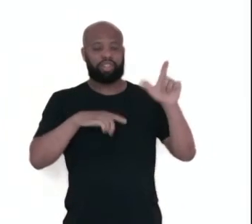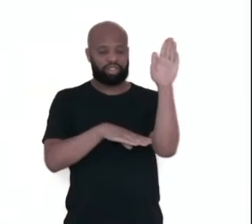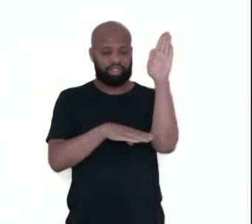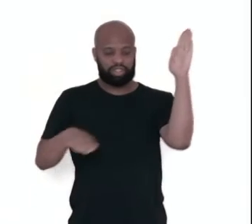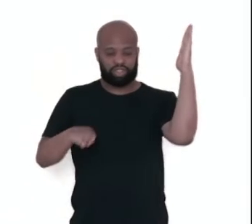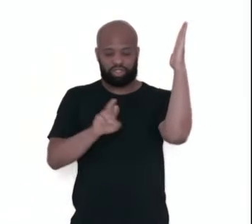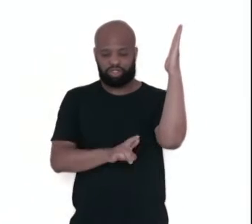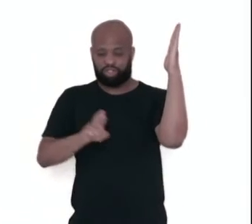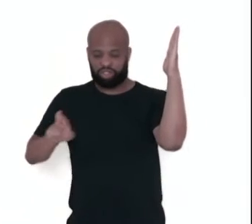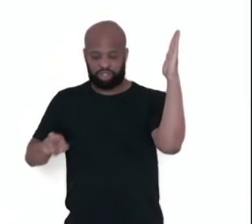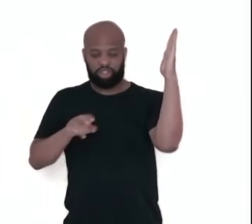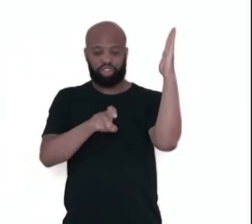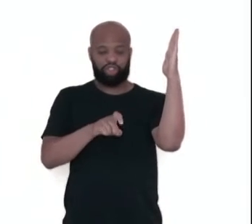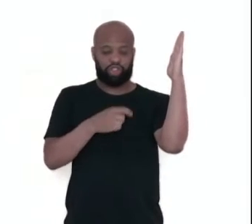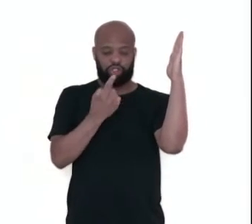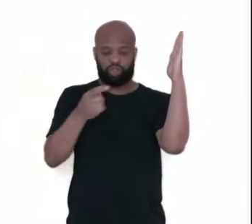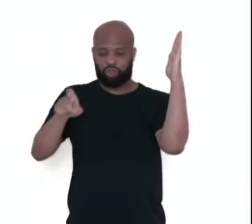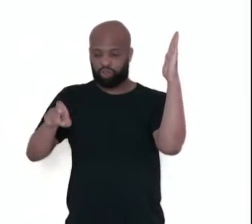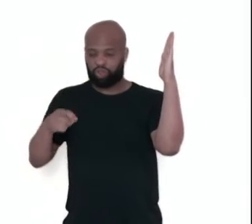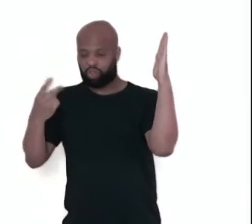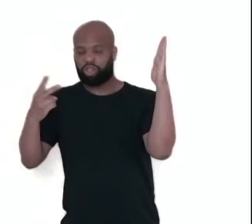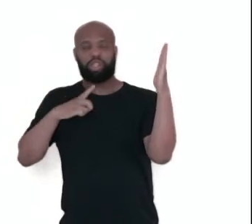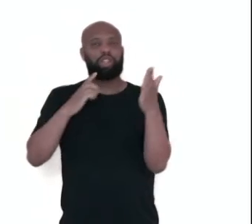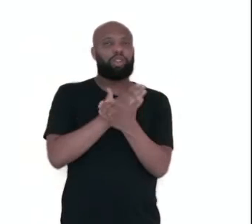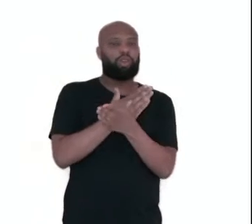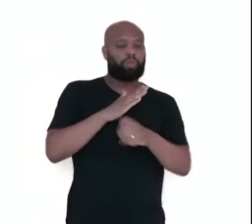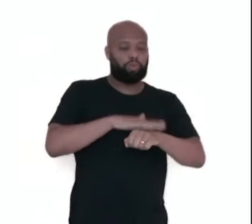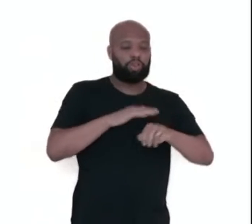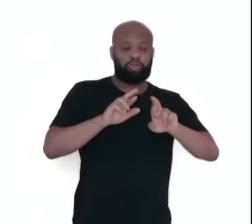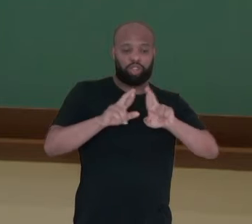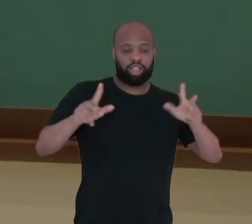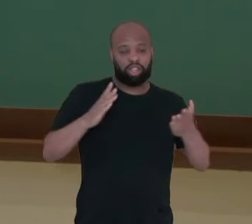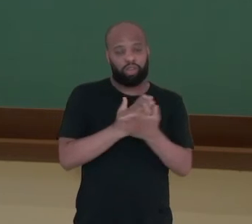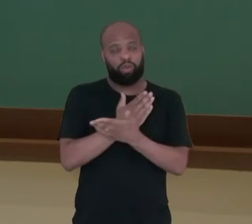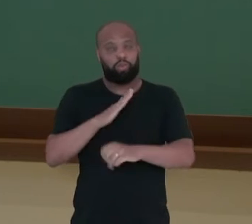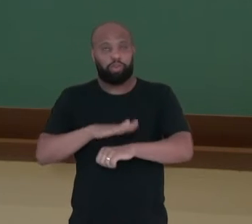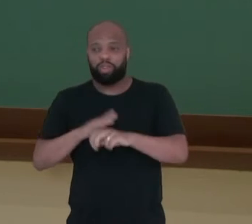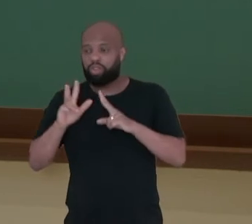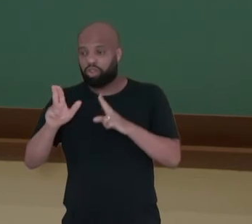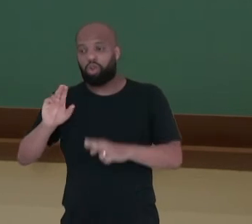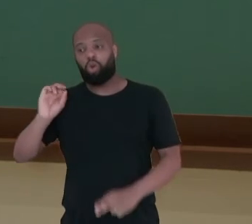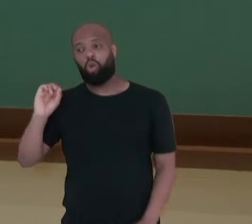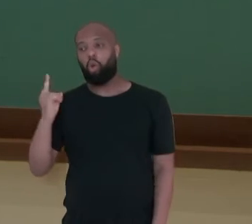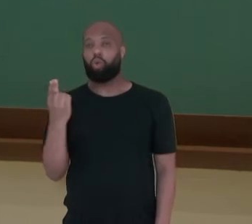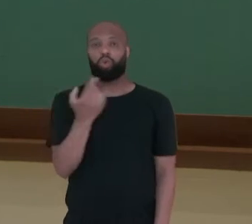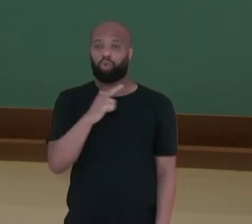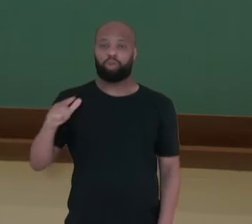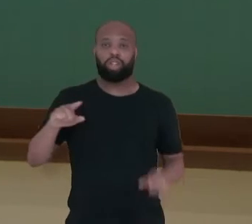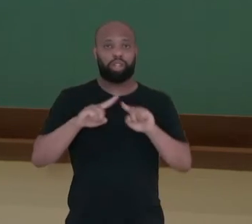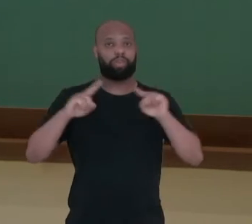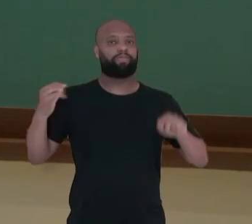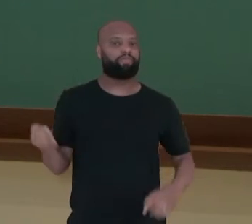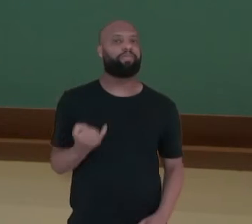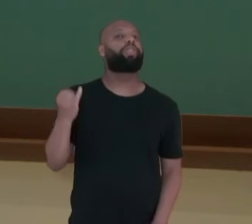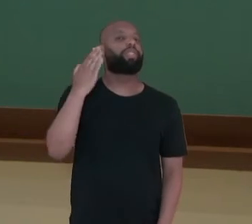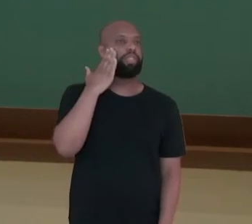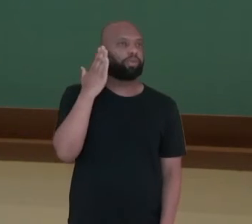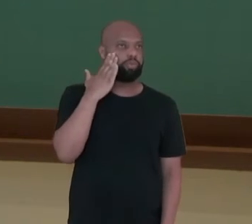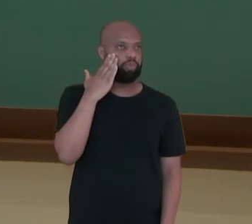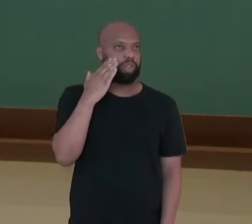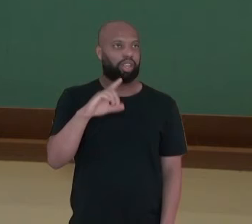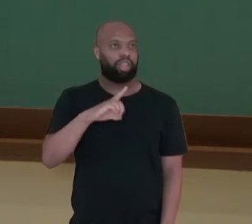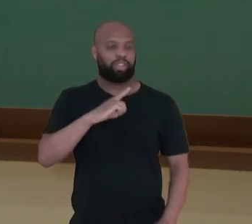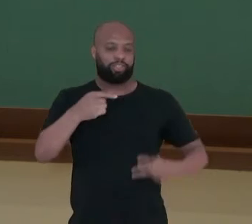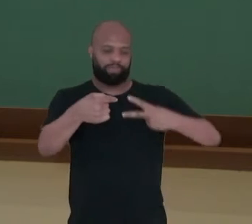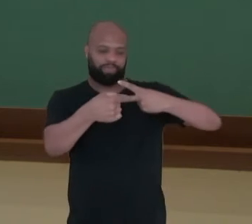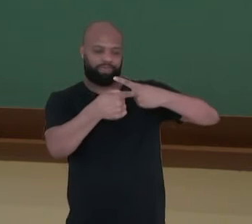x1 e x2, às vezes são diferentes, às vezes são iguais e às vezes não tem. Mas é importante saber. O